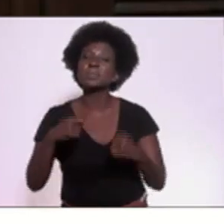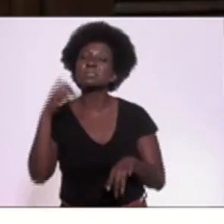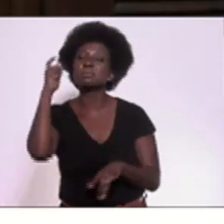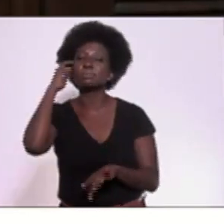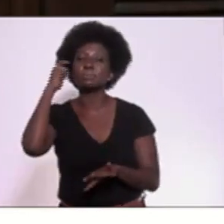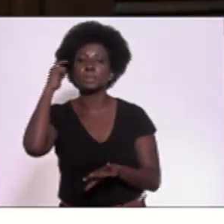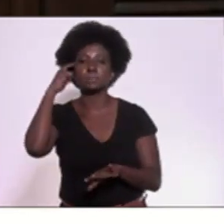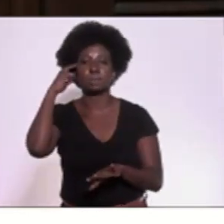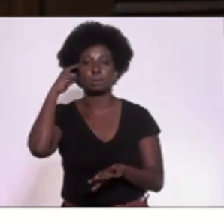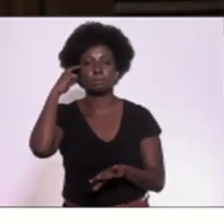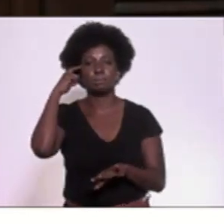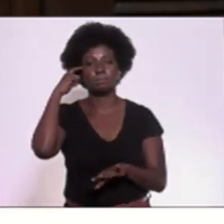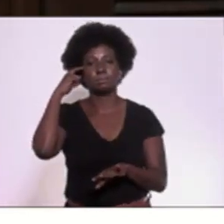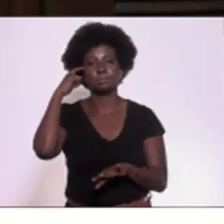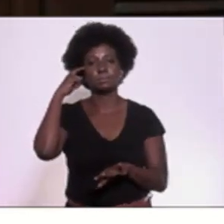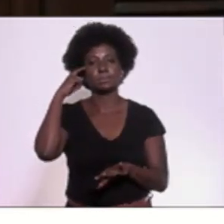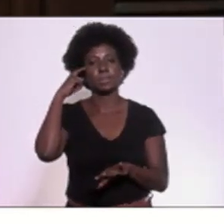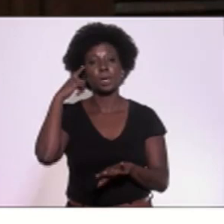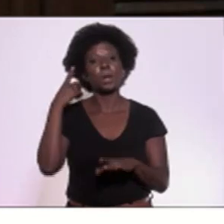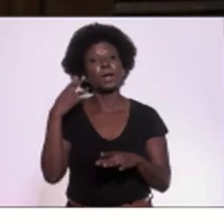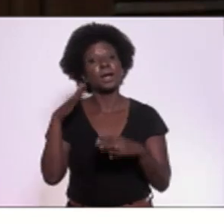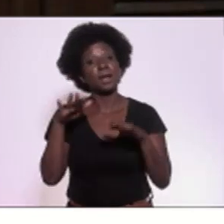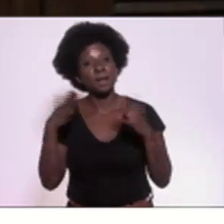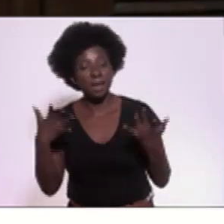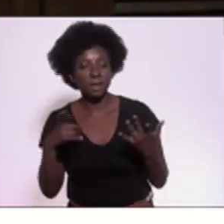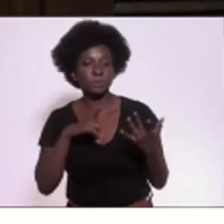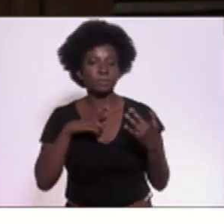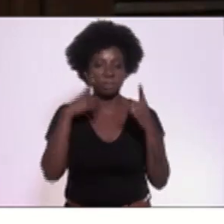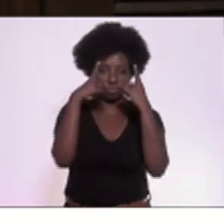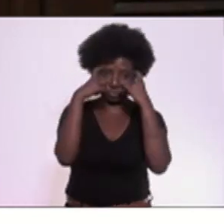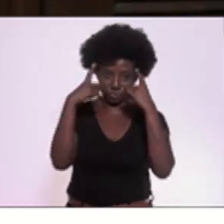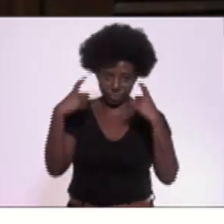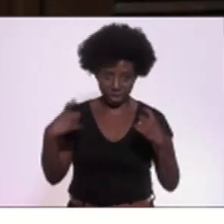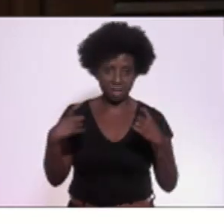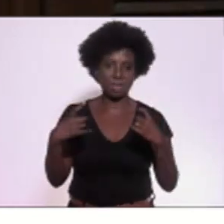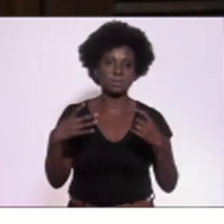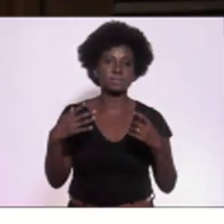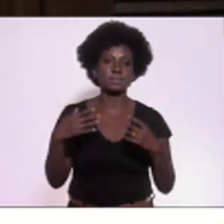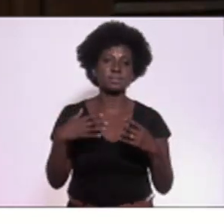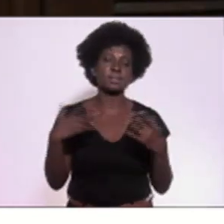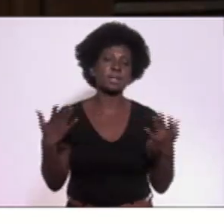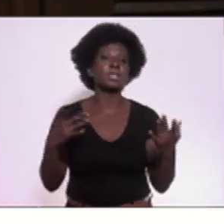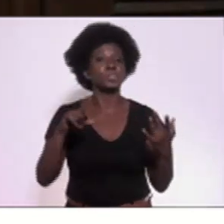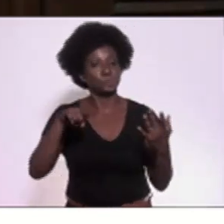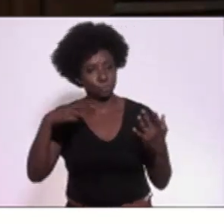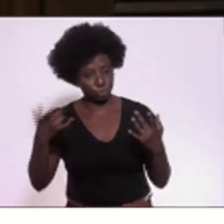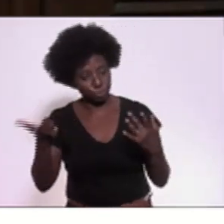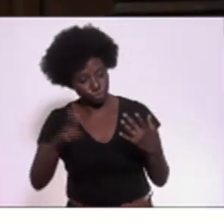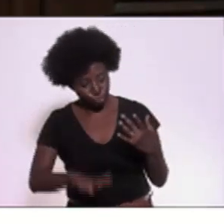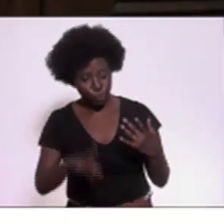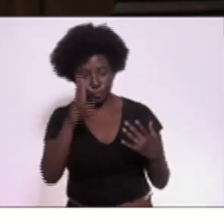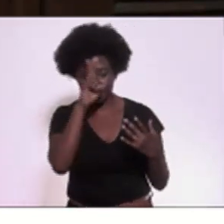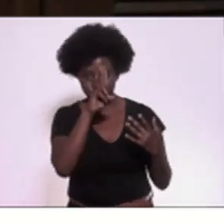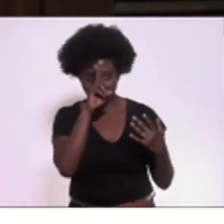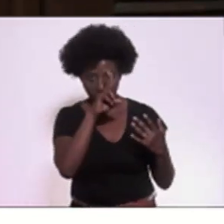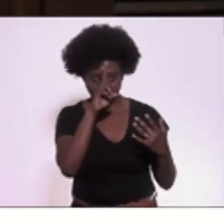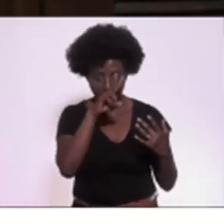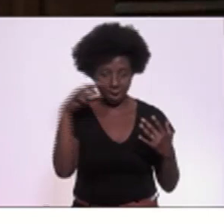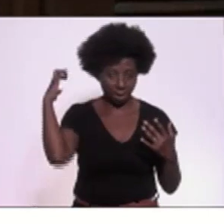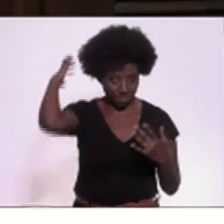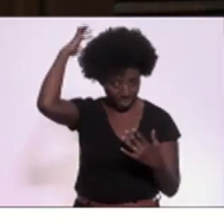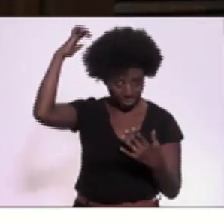estamos provocando. Claro que isso também provoca muita violência, e novamente lembrar a execução da Marielle, também como um fato